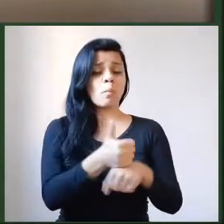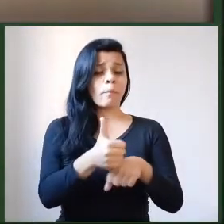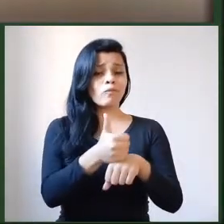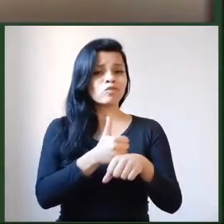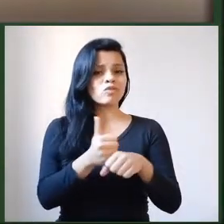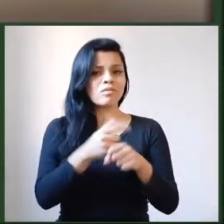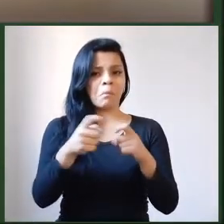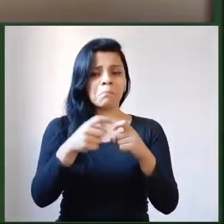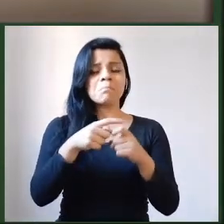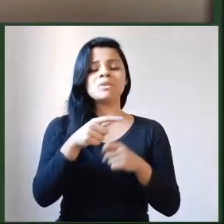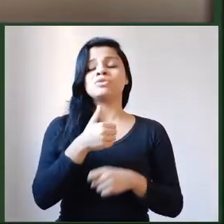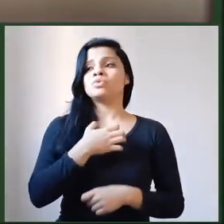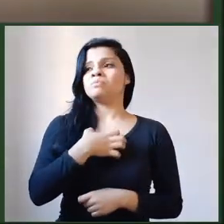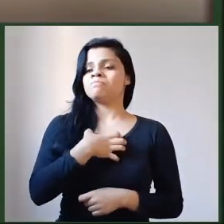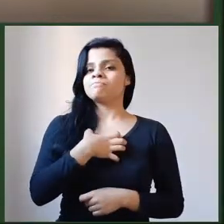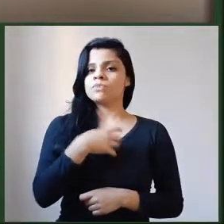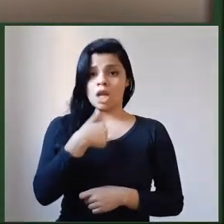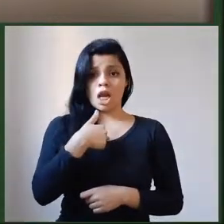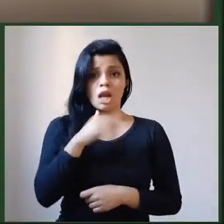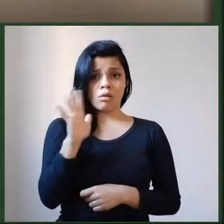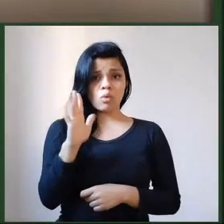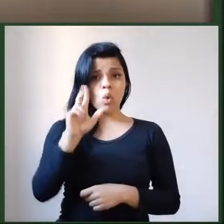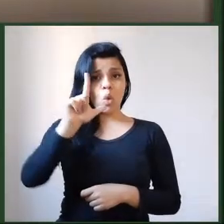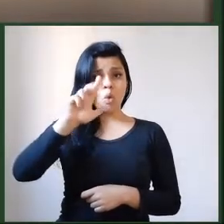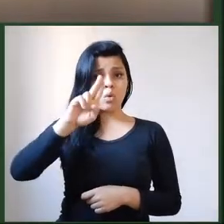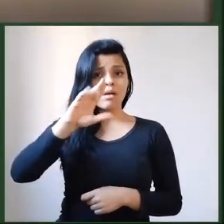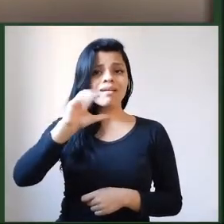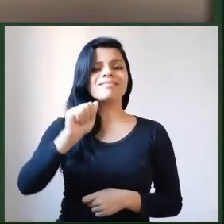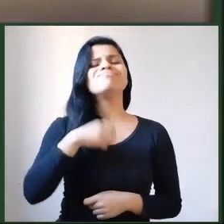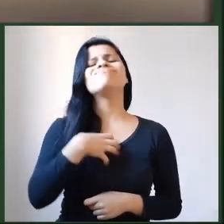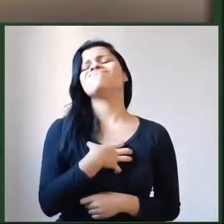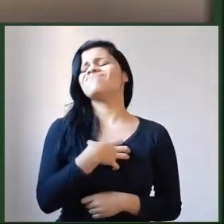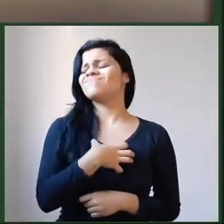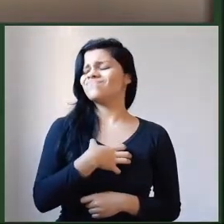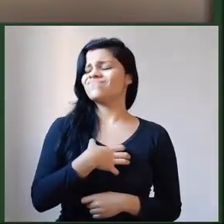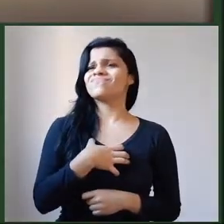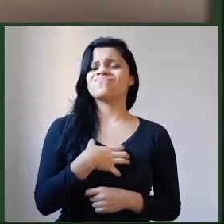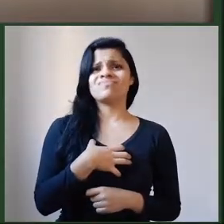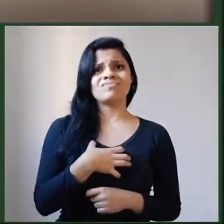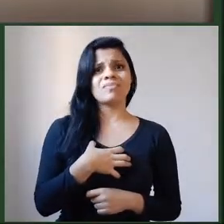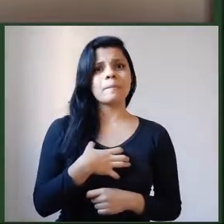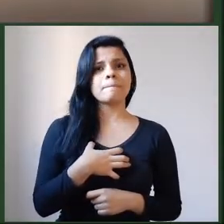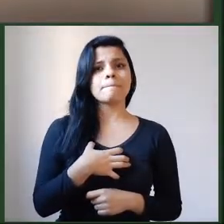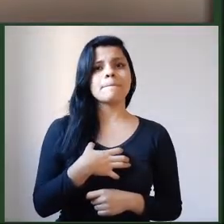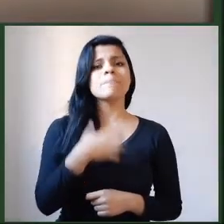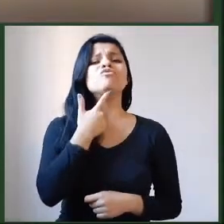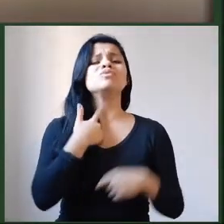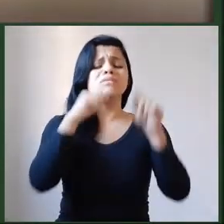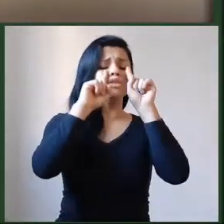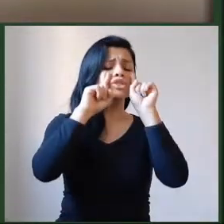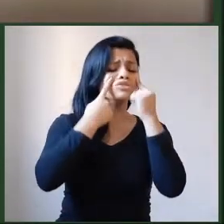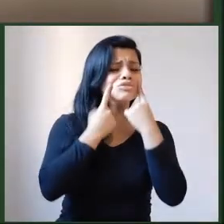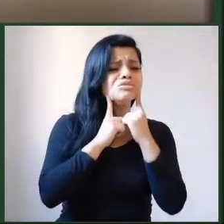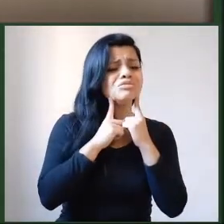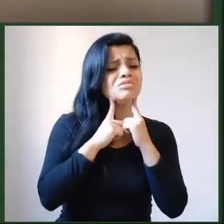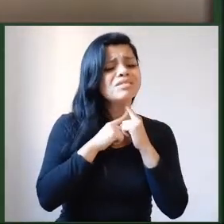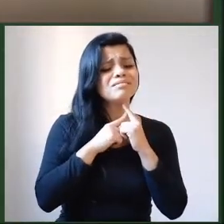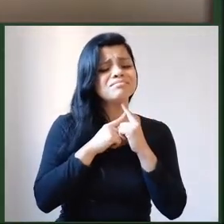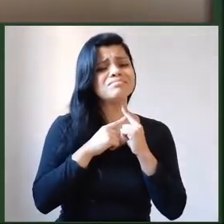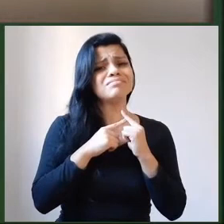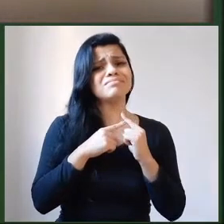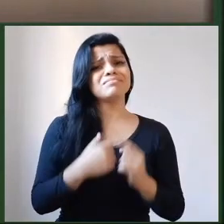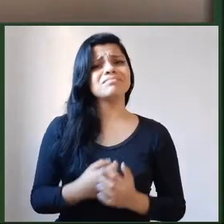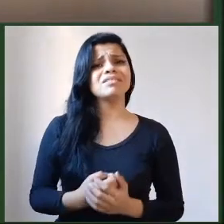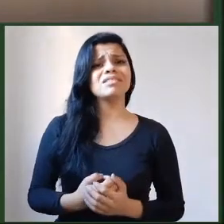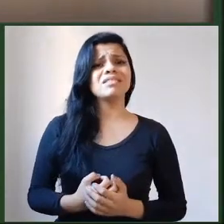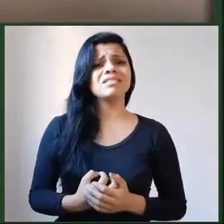Vontade de chorar, eventualmente, por conta da sensação de impotência, de você não conseguir resolver as coisas,